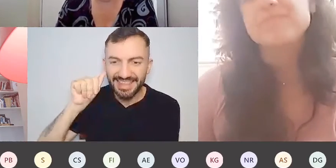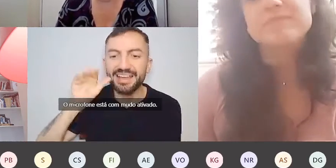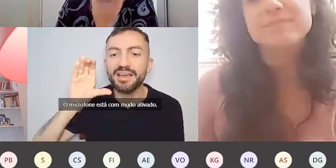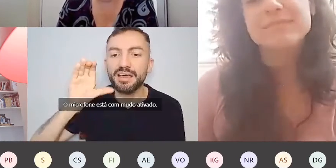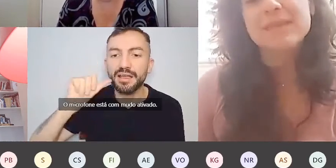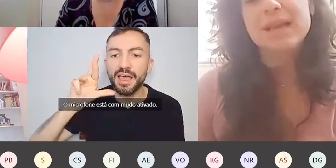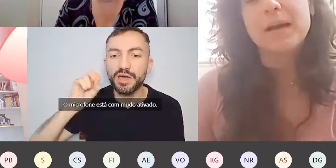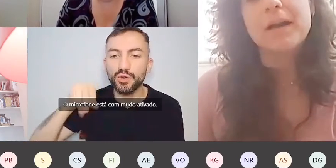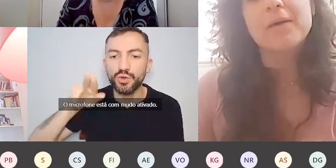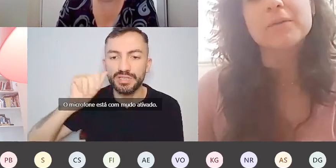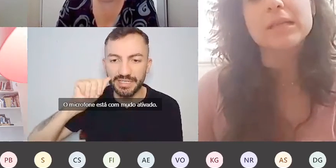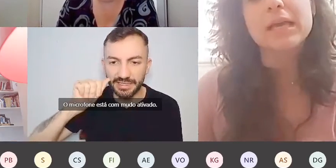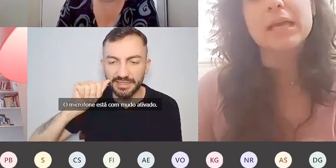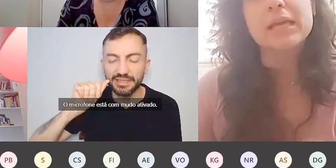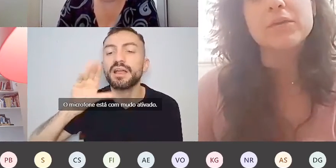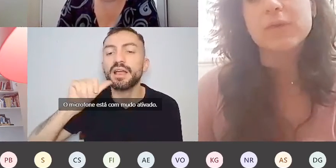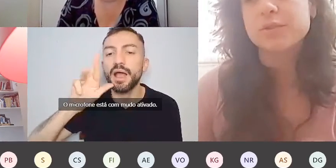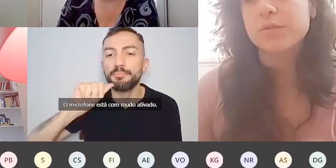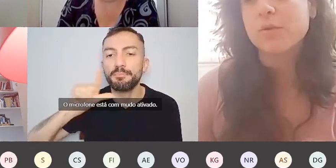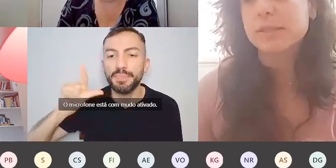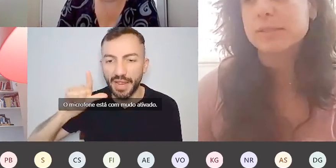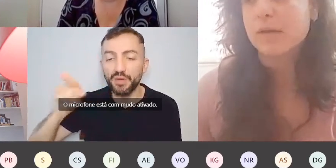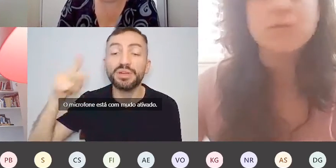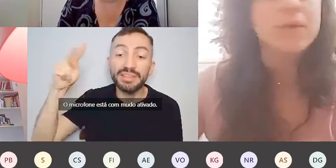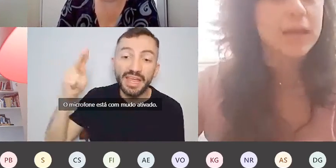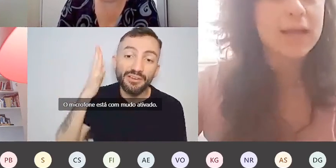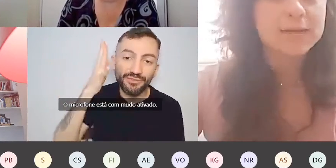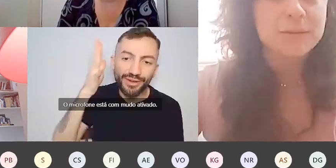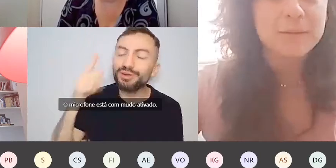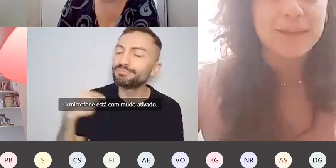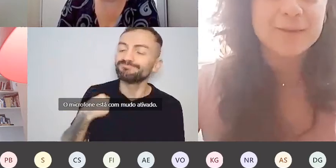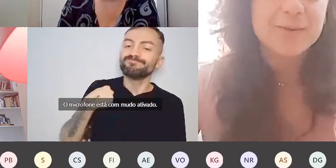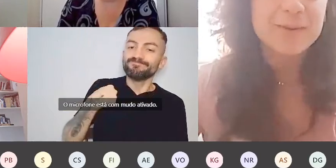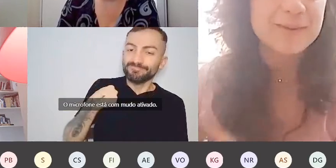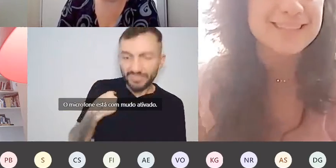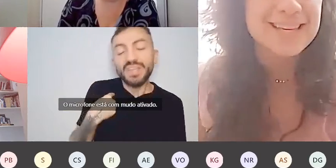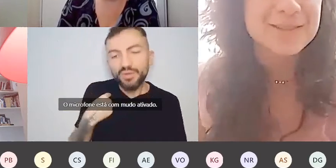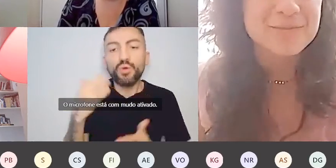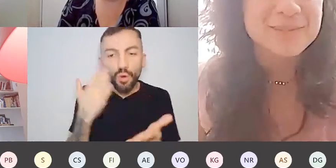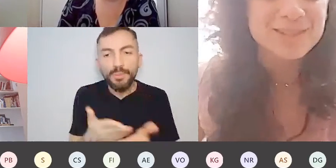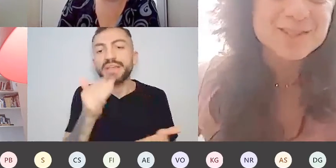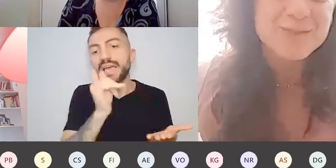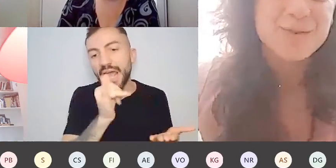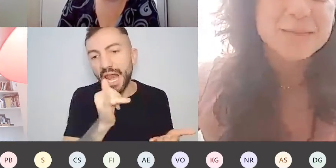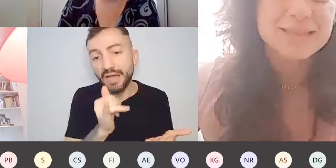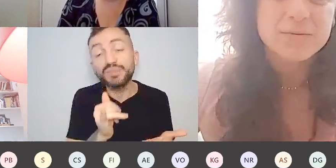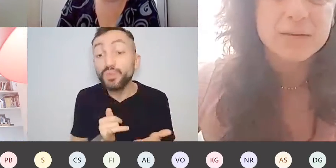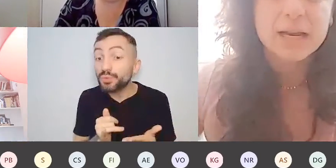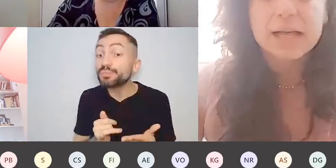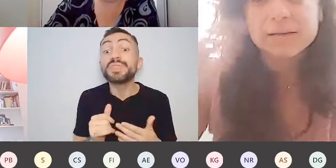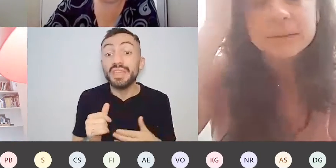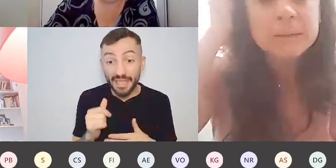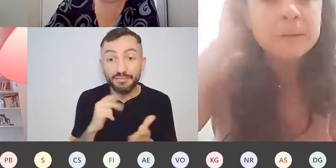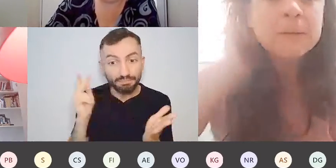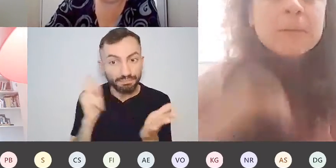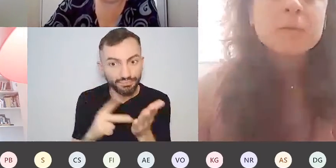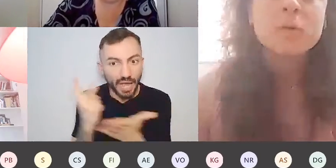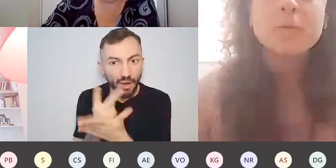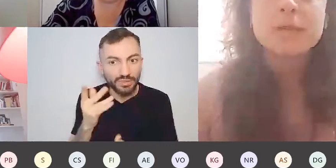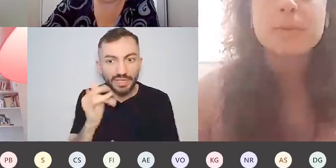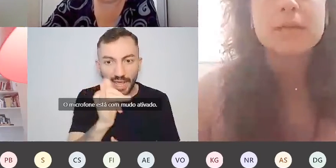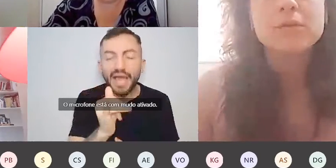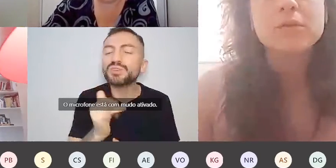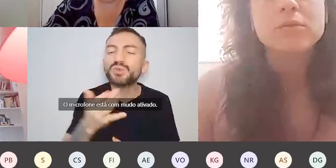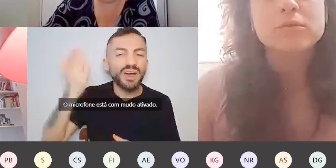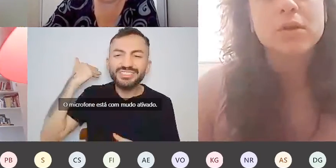Carolina Cabral, né? E eu acho que eu vou começar com um relato também. Eu não ia fazer isso, mas acho que eu vou começar com um relato.